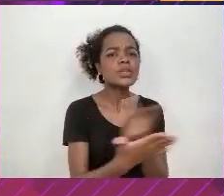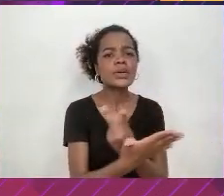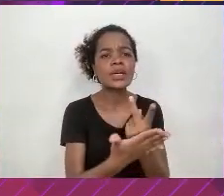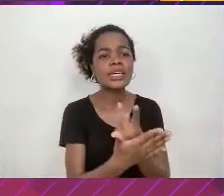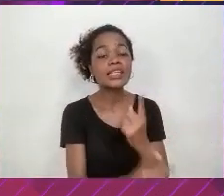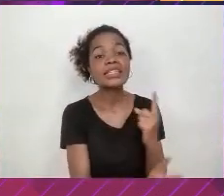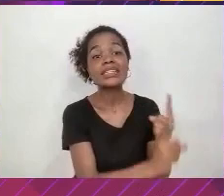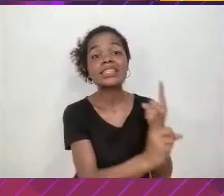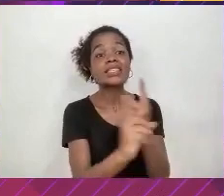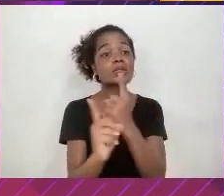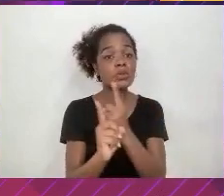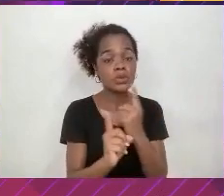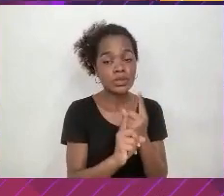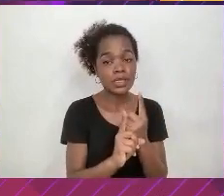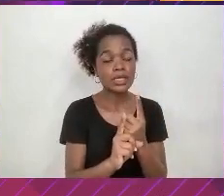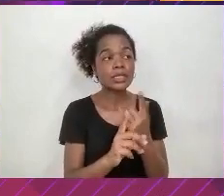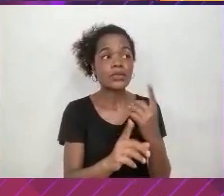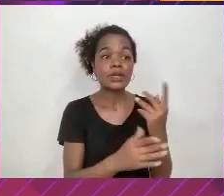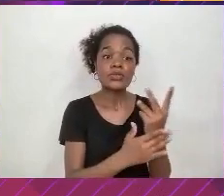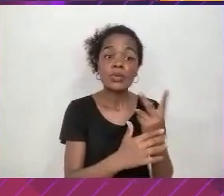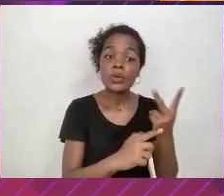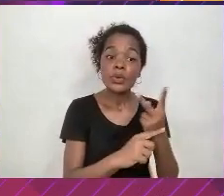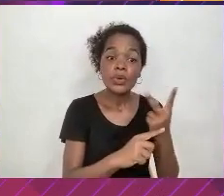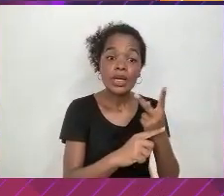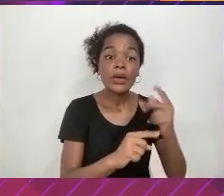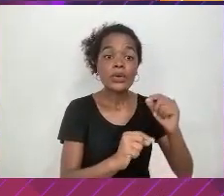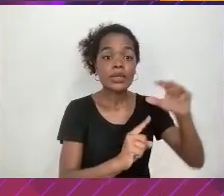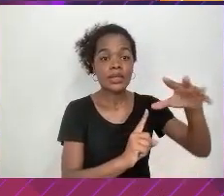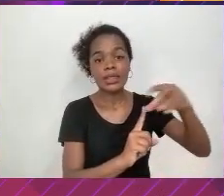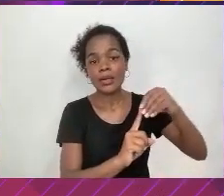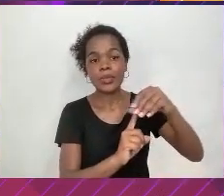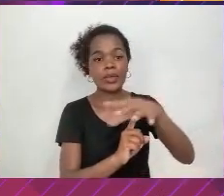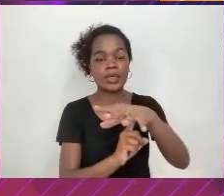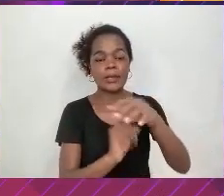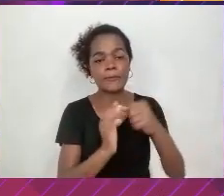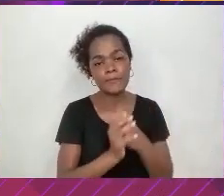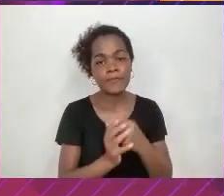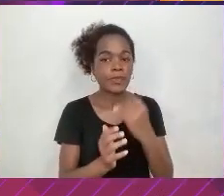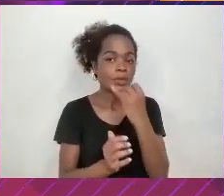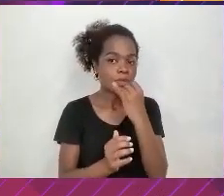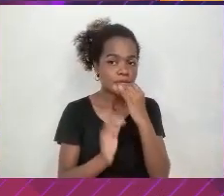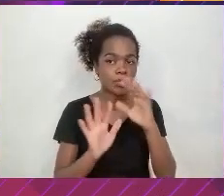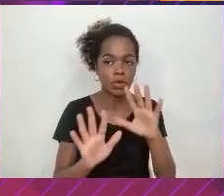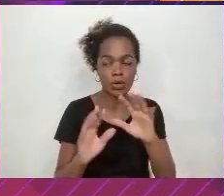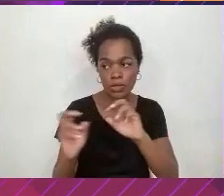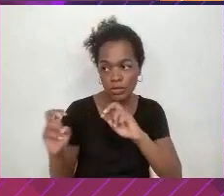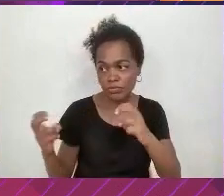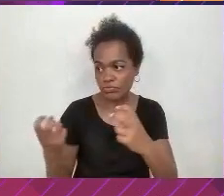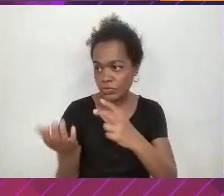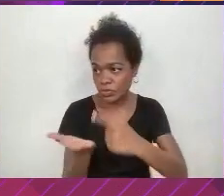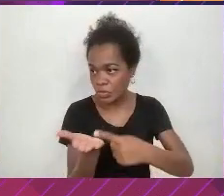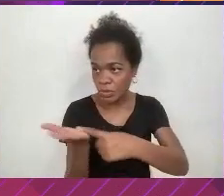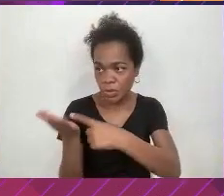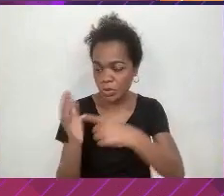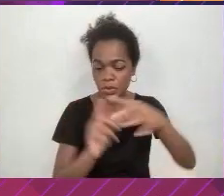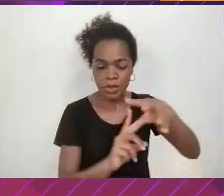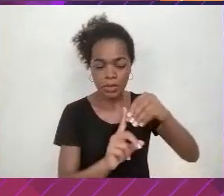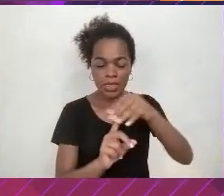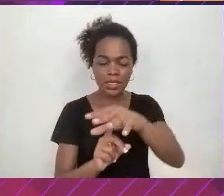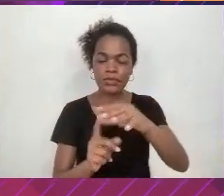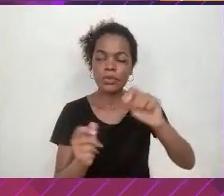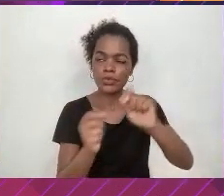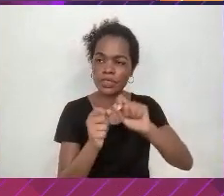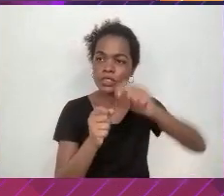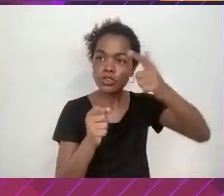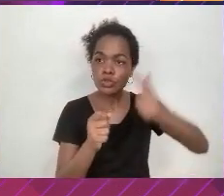nossa API. A gente não começou com teste de dados. Então, a gente vai falar, vamos voltar na API, passar todos os testes, fazer todo o caminho de